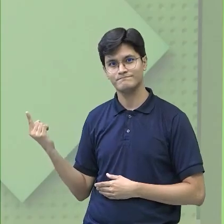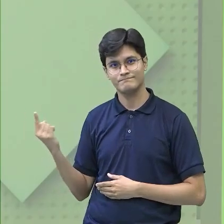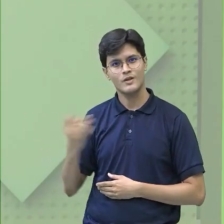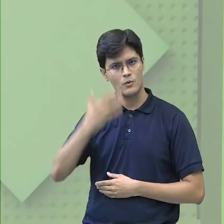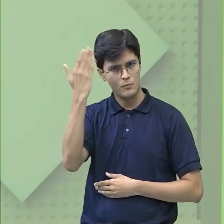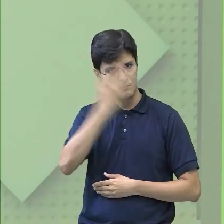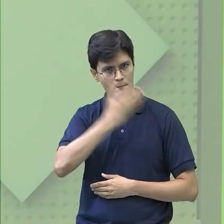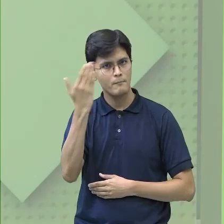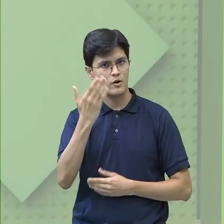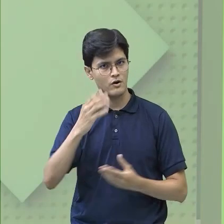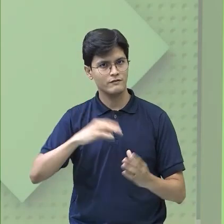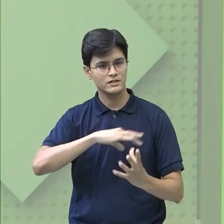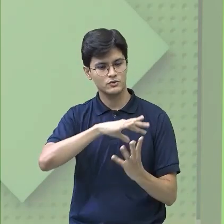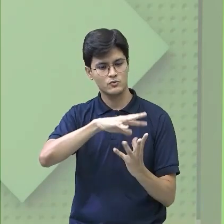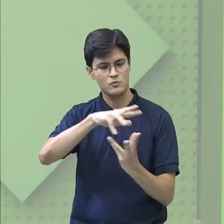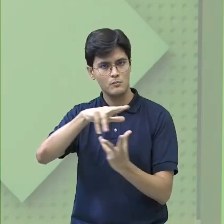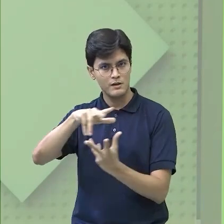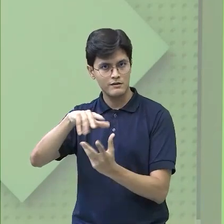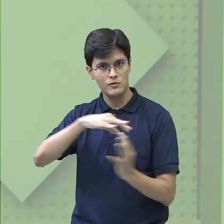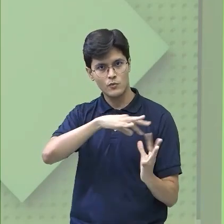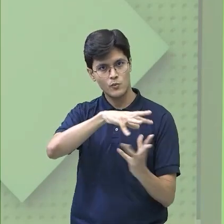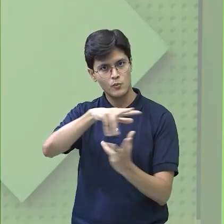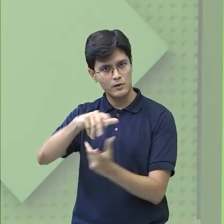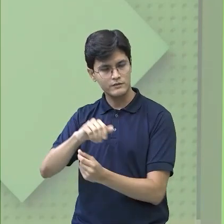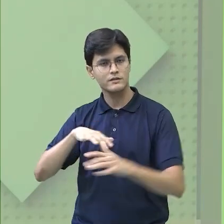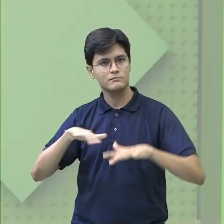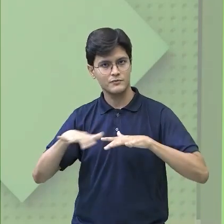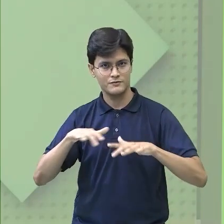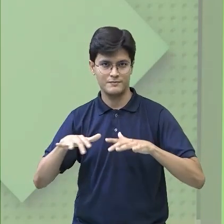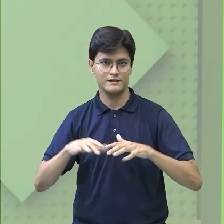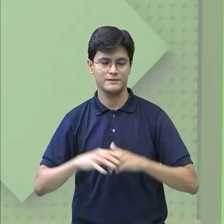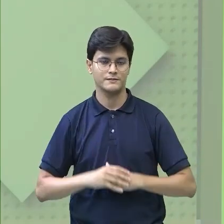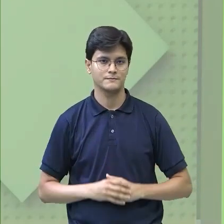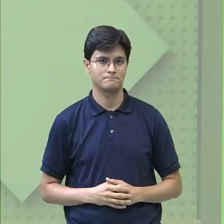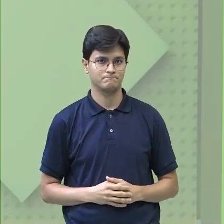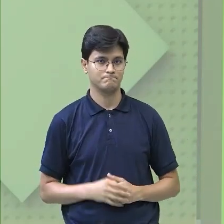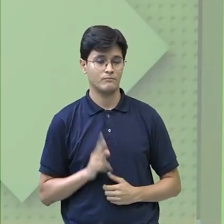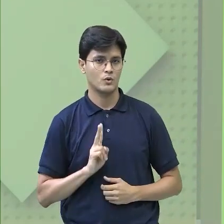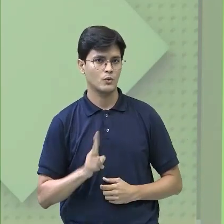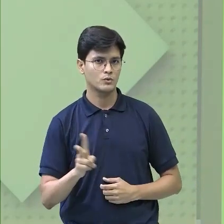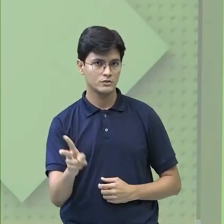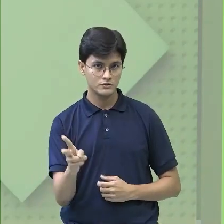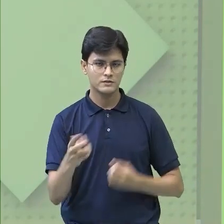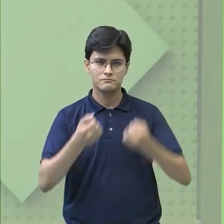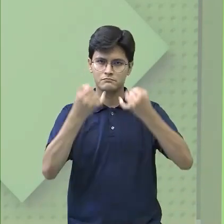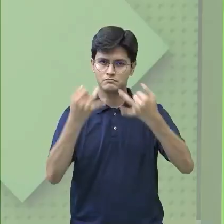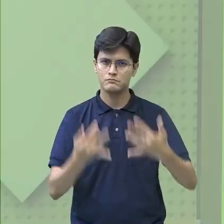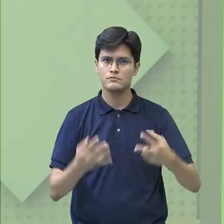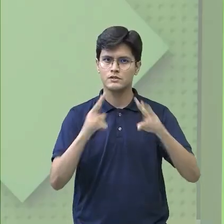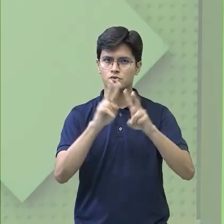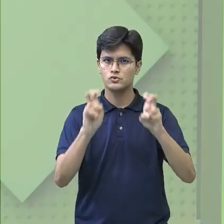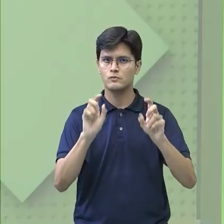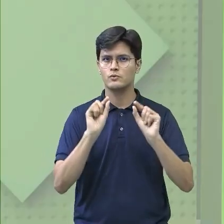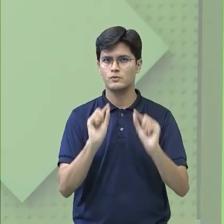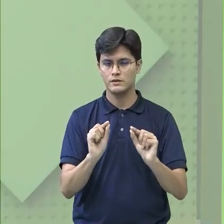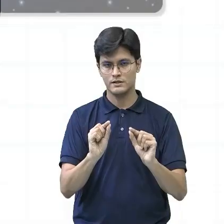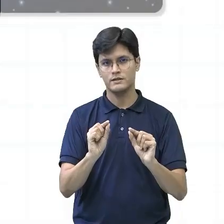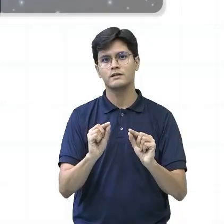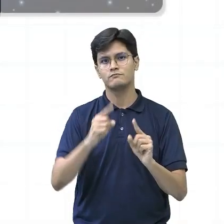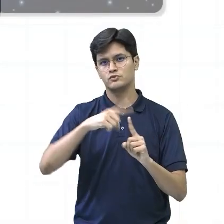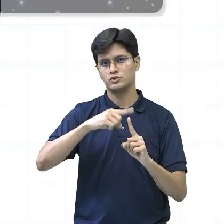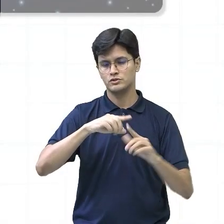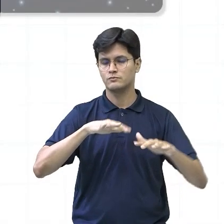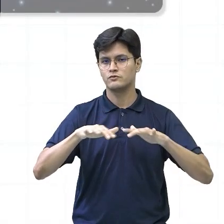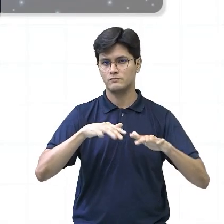ele está em movimento, tá? E para a gente continuar, olha só, vamos falar ainda sobre essa movimentação do nosso